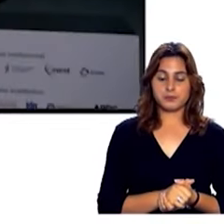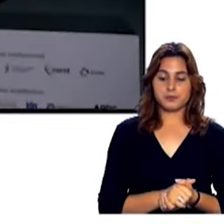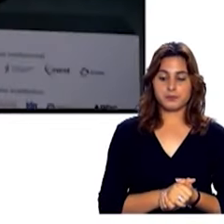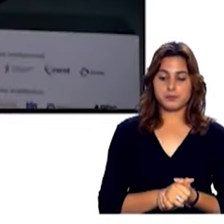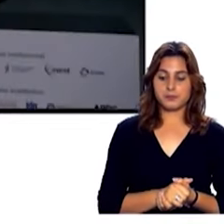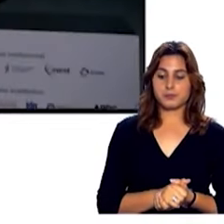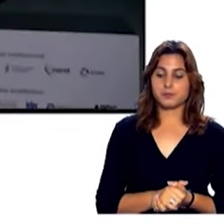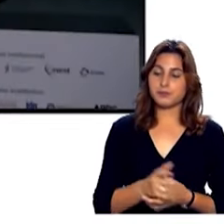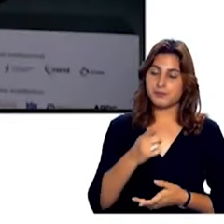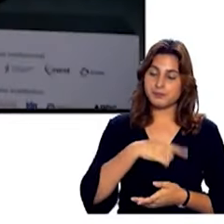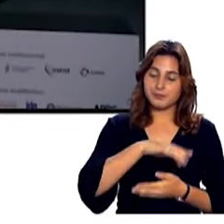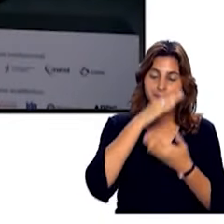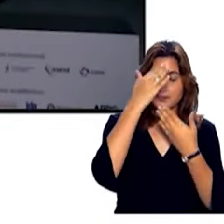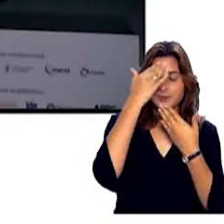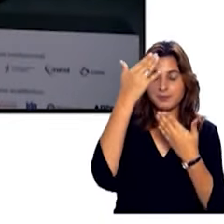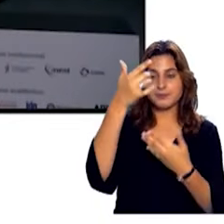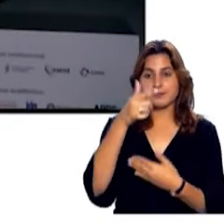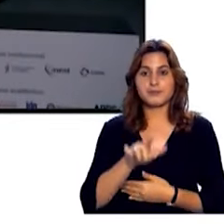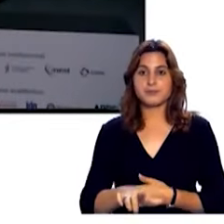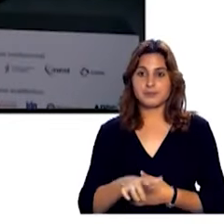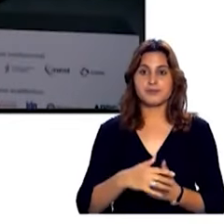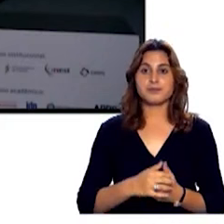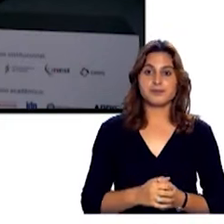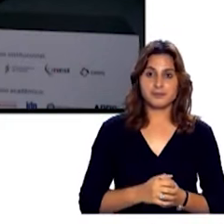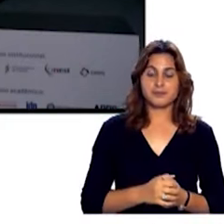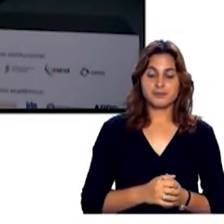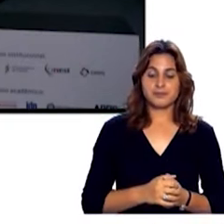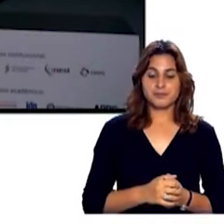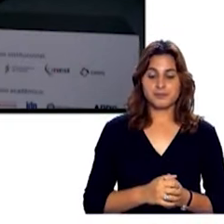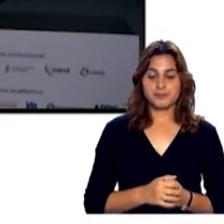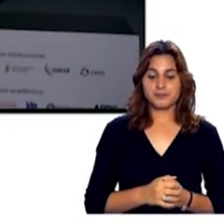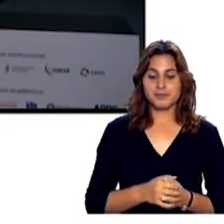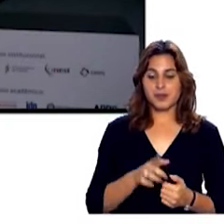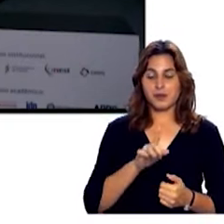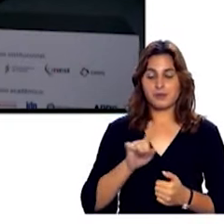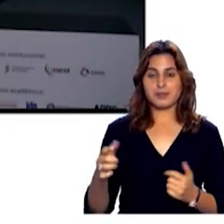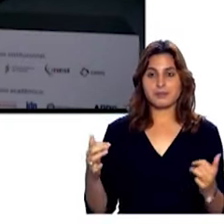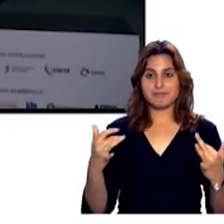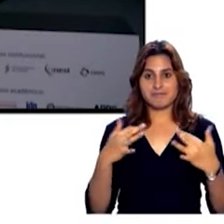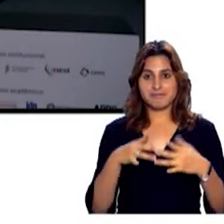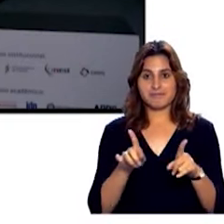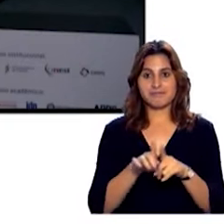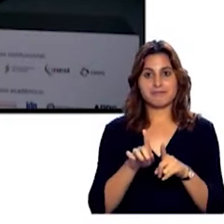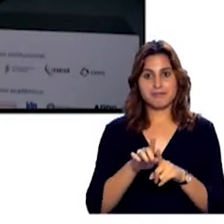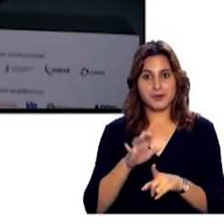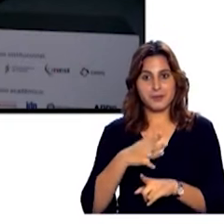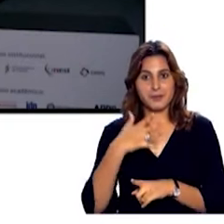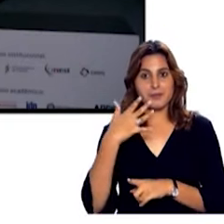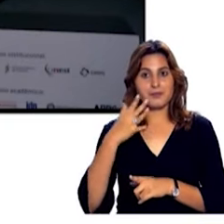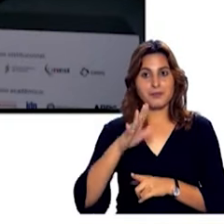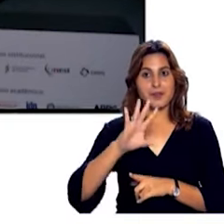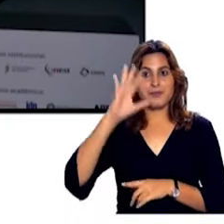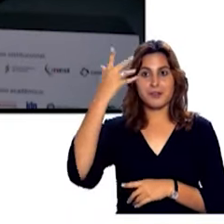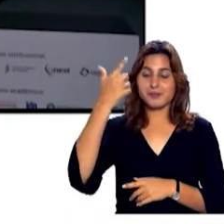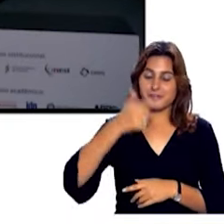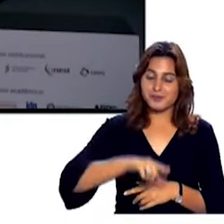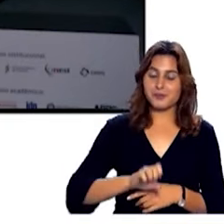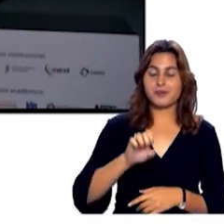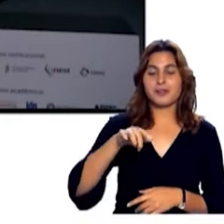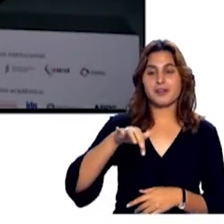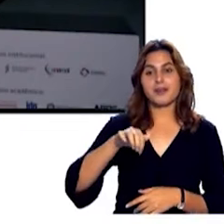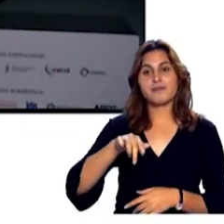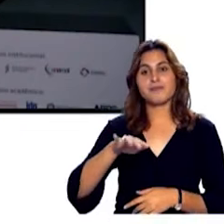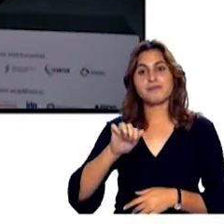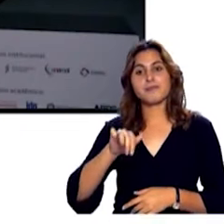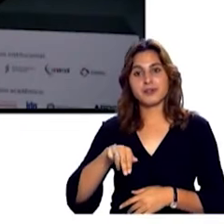nós agradecemos mais uma vez professora Teresa rodol vin pela sua participação em mais um evento da infan eh na nossa gestão à frente